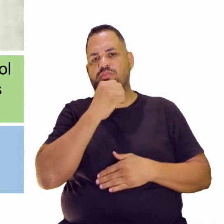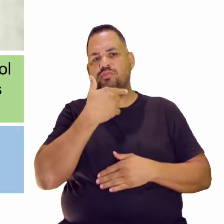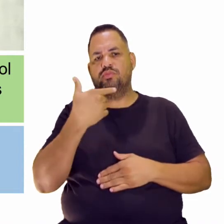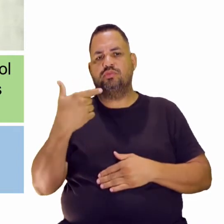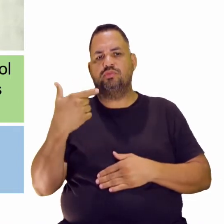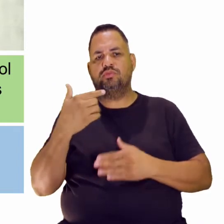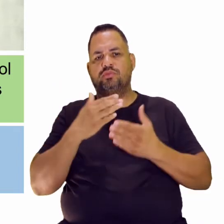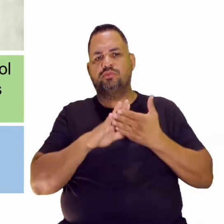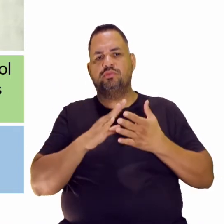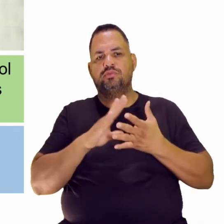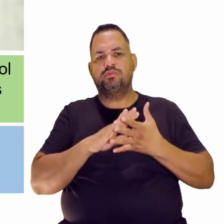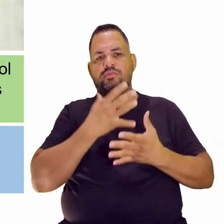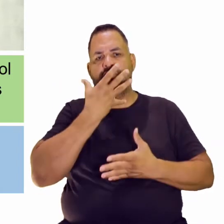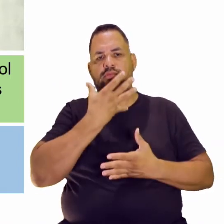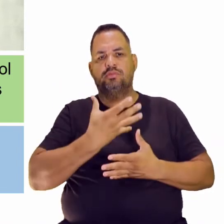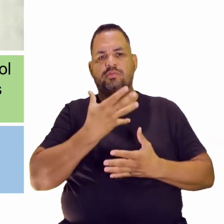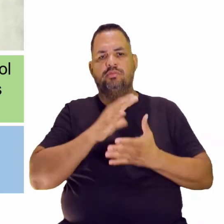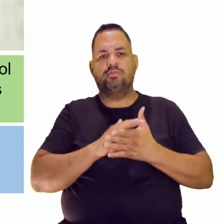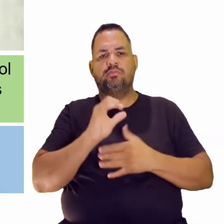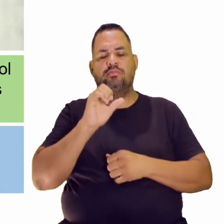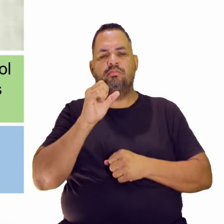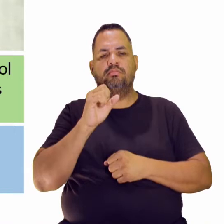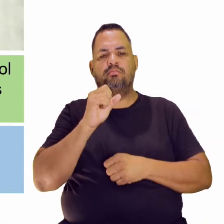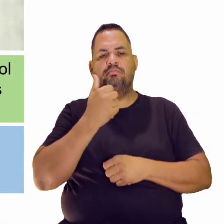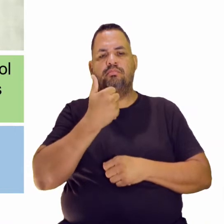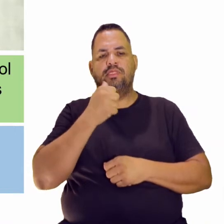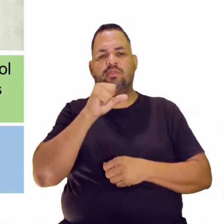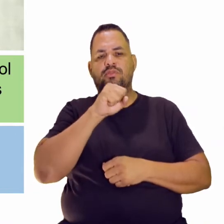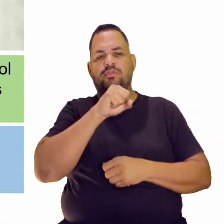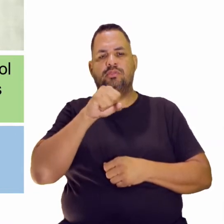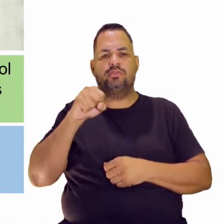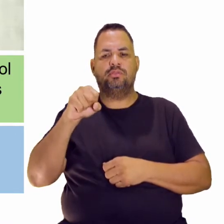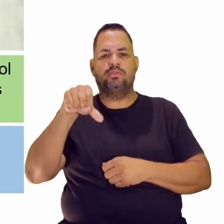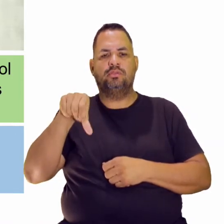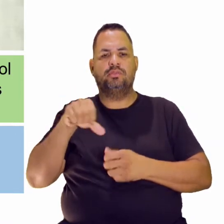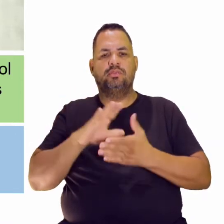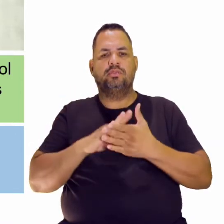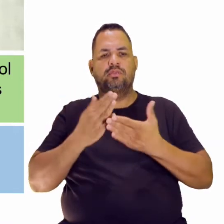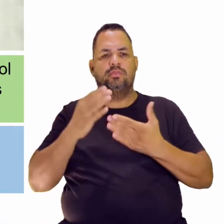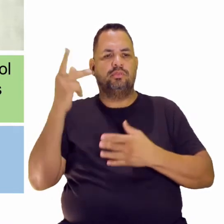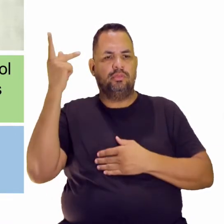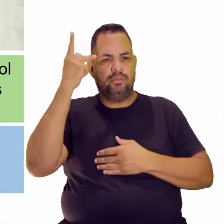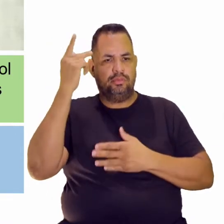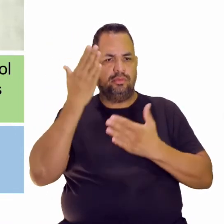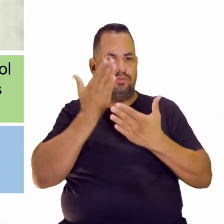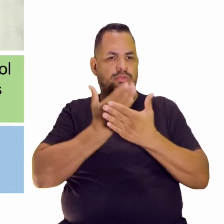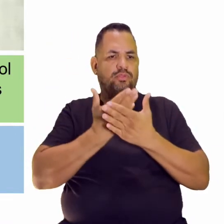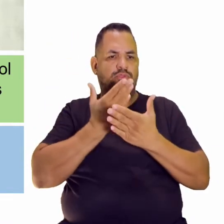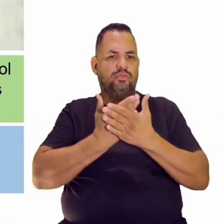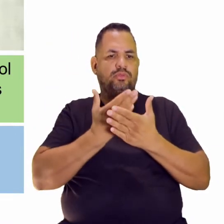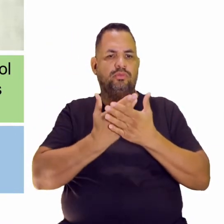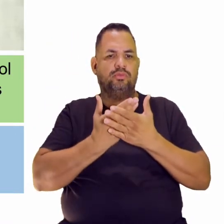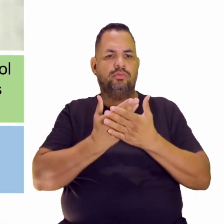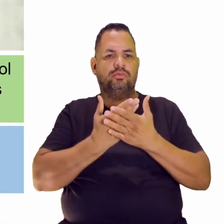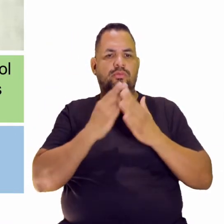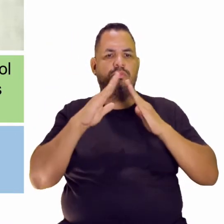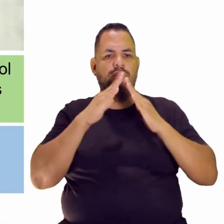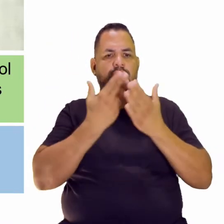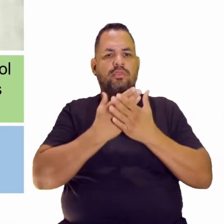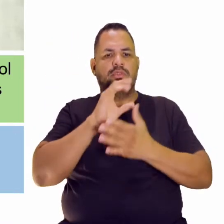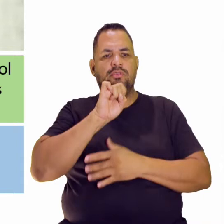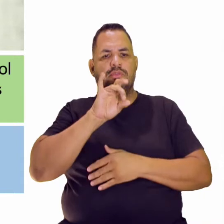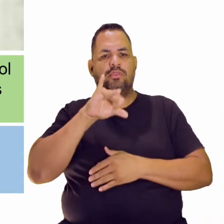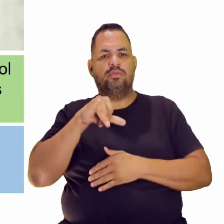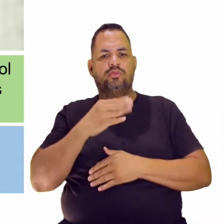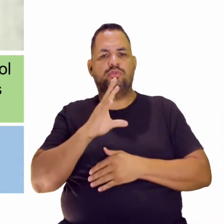na cidade de São Paulo. Então ela é brasileiríssima. Estudou no Colégio São José no ano